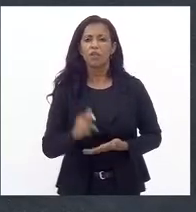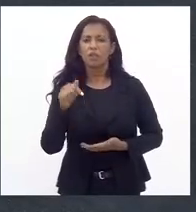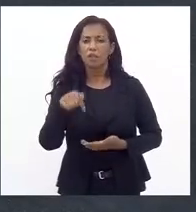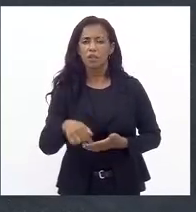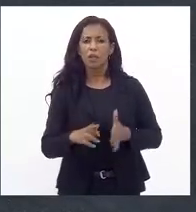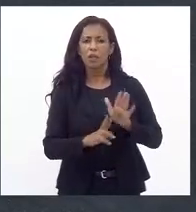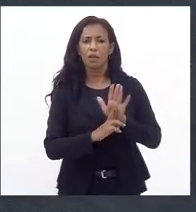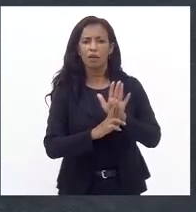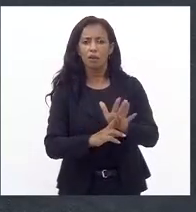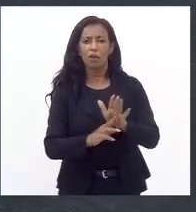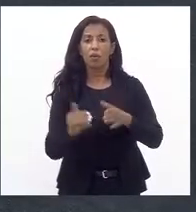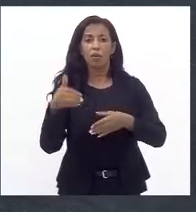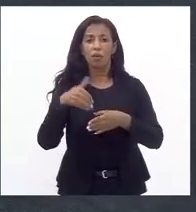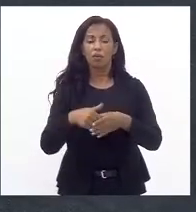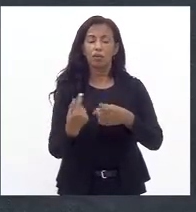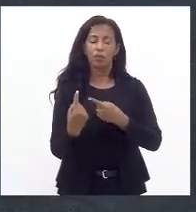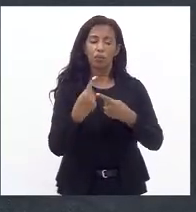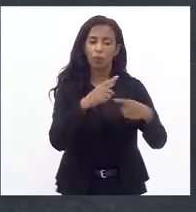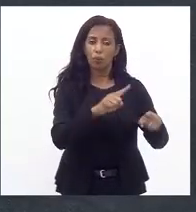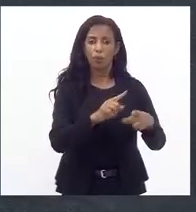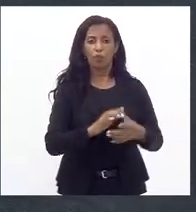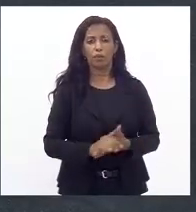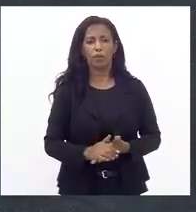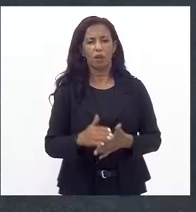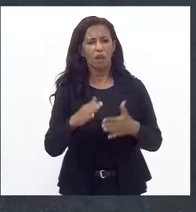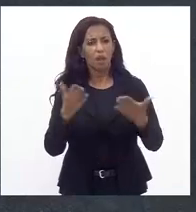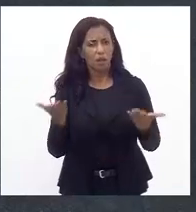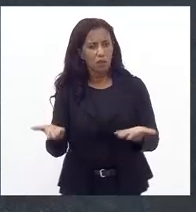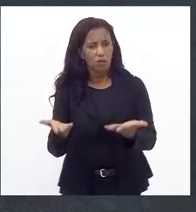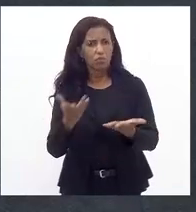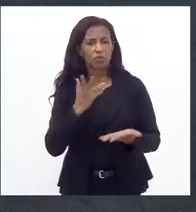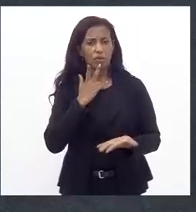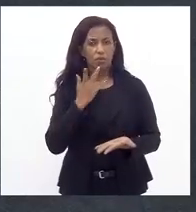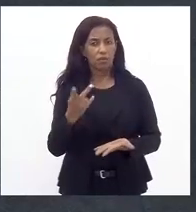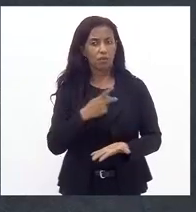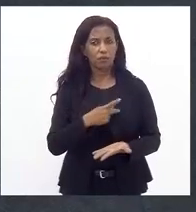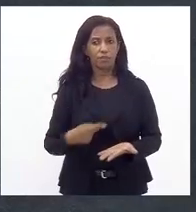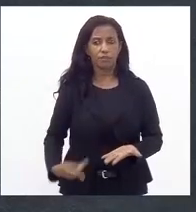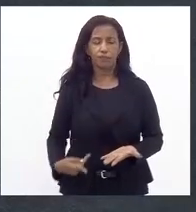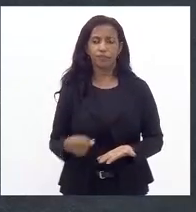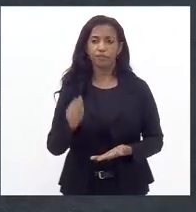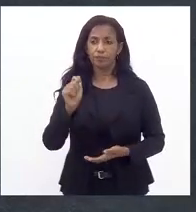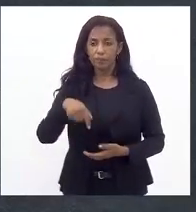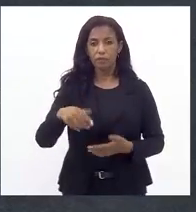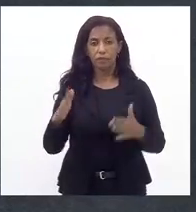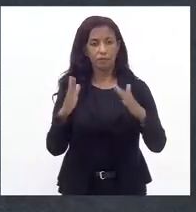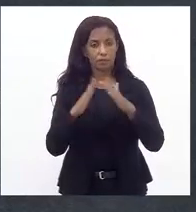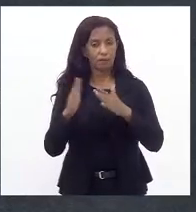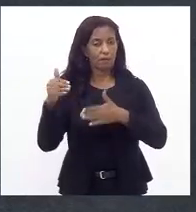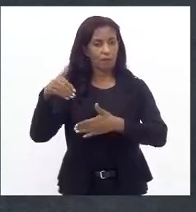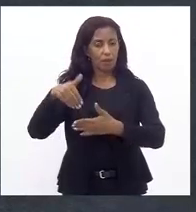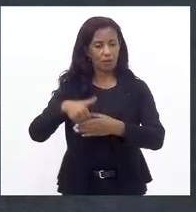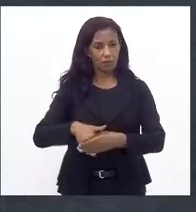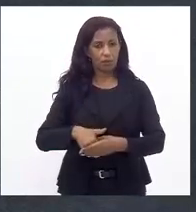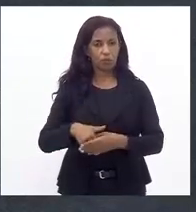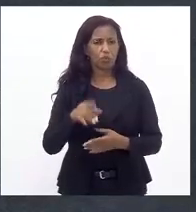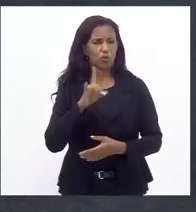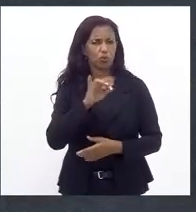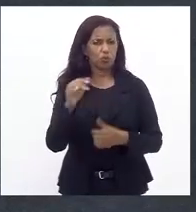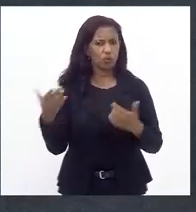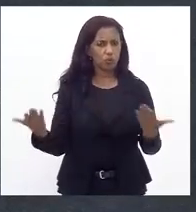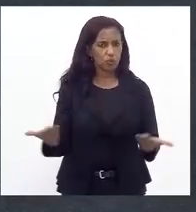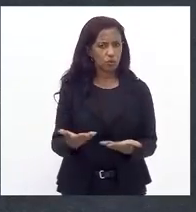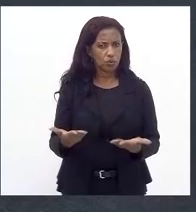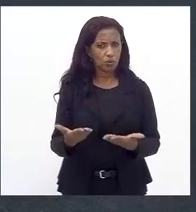referendamos o nosso voto contra a isso que consideram se o presidente que essa casa voltou no dia